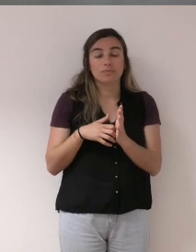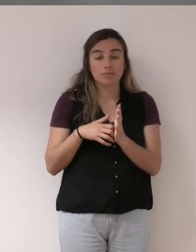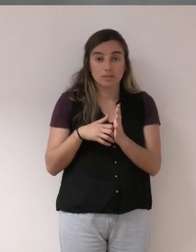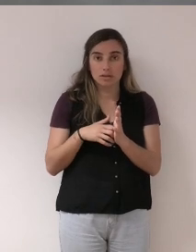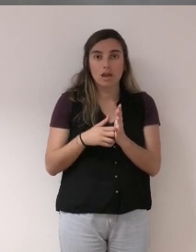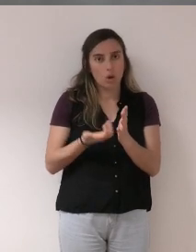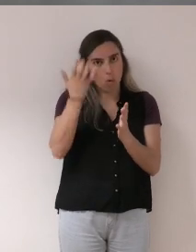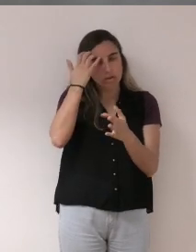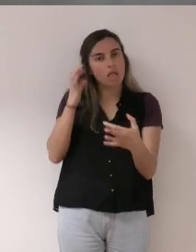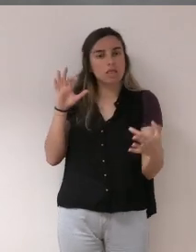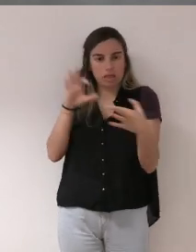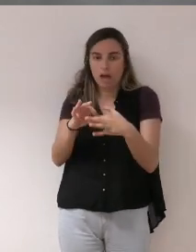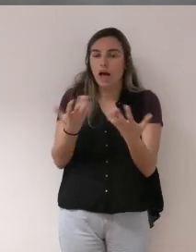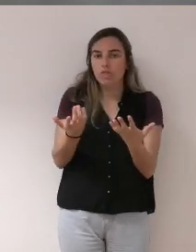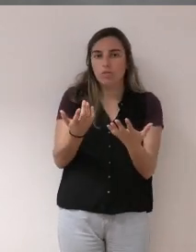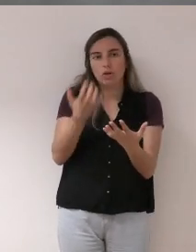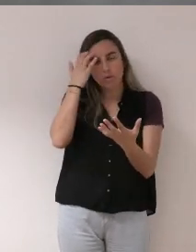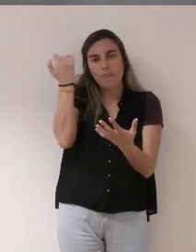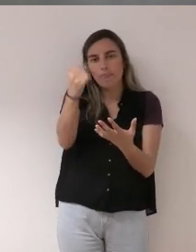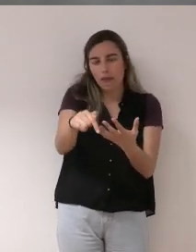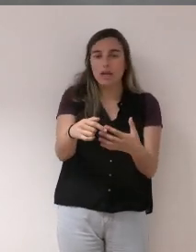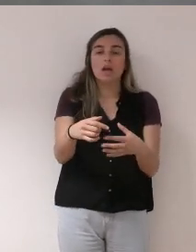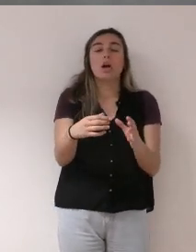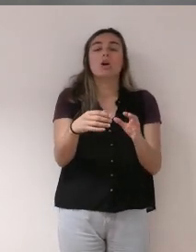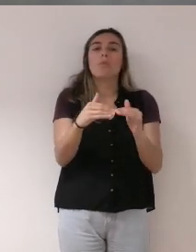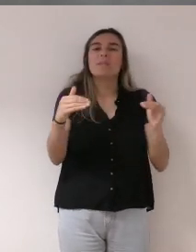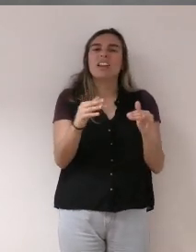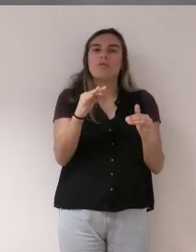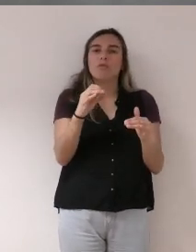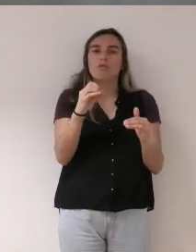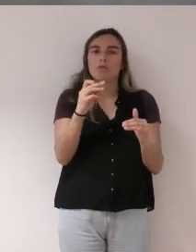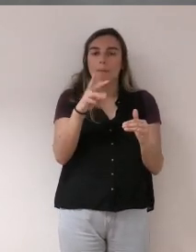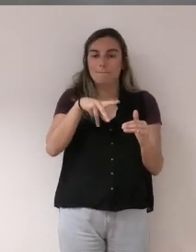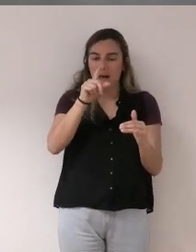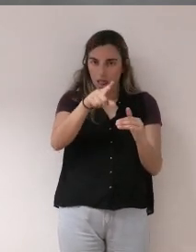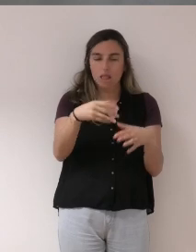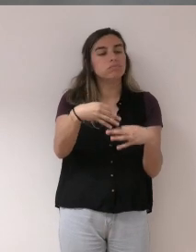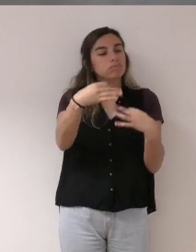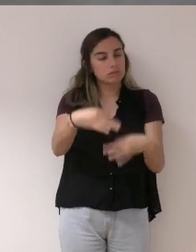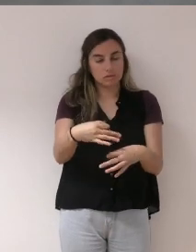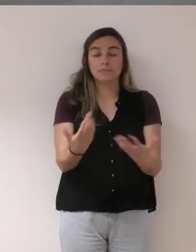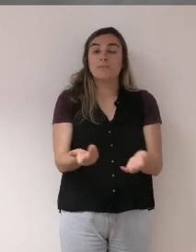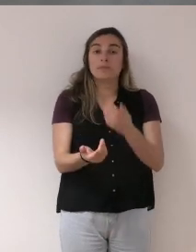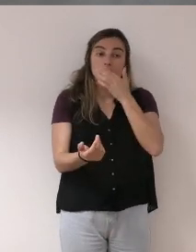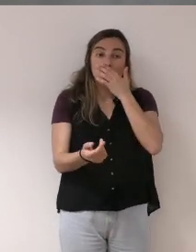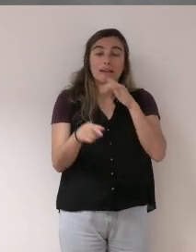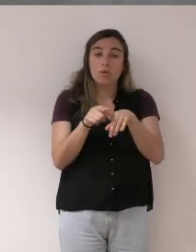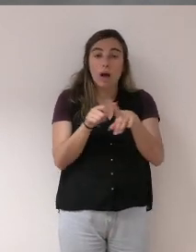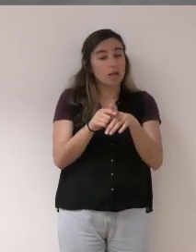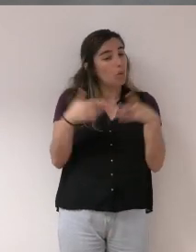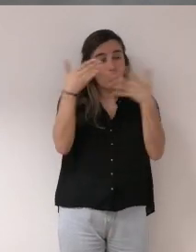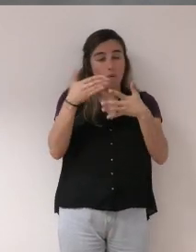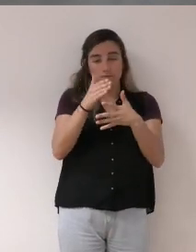bastante conscientes de si mesmos, no plano formal, o que significa que não confundem